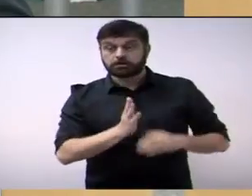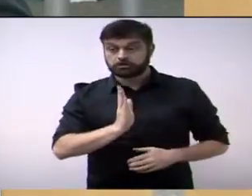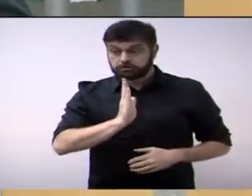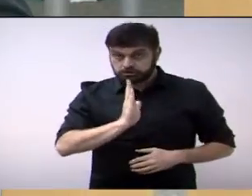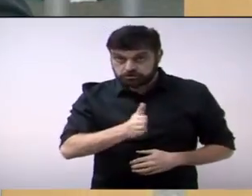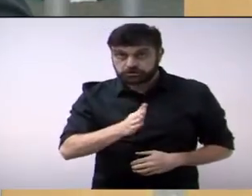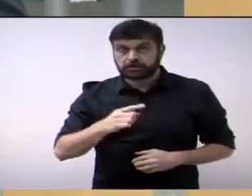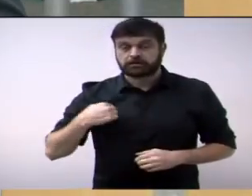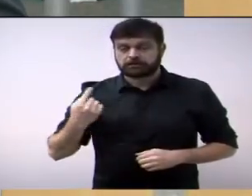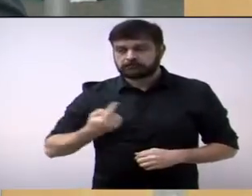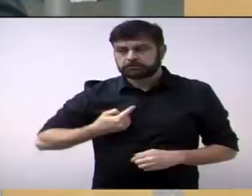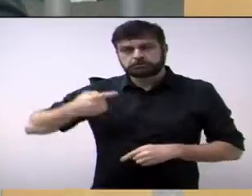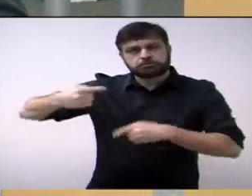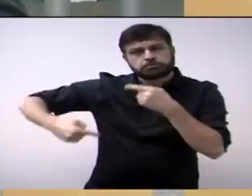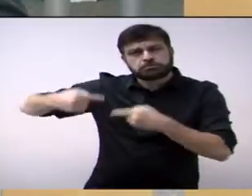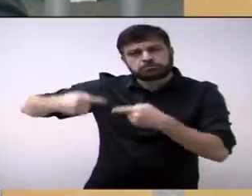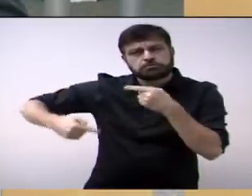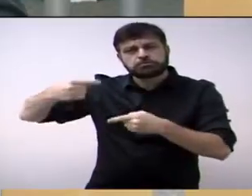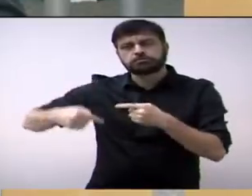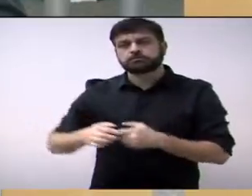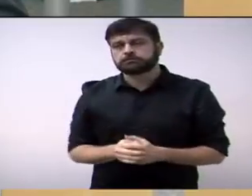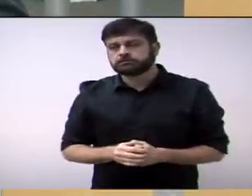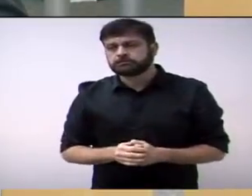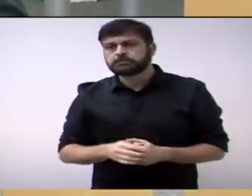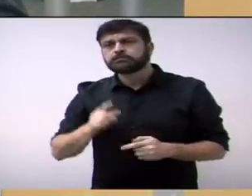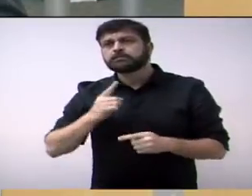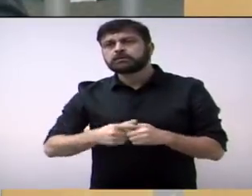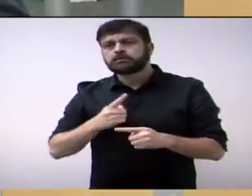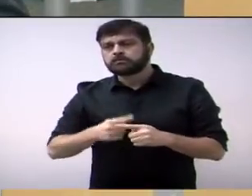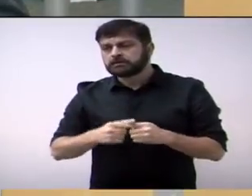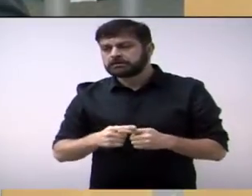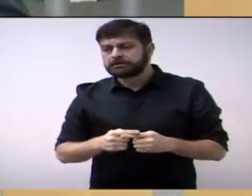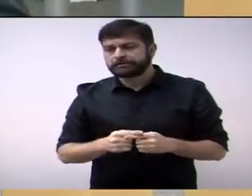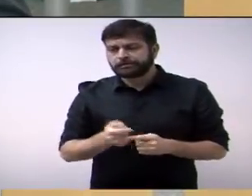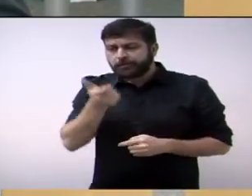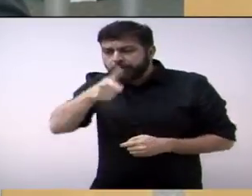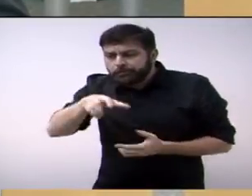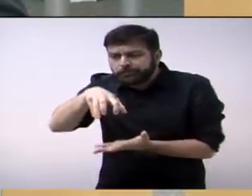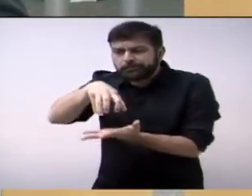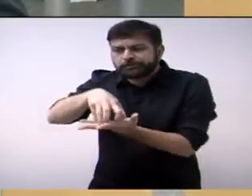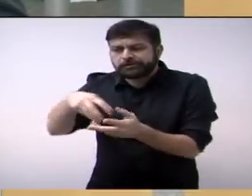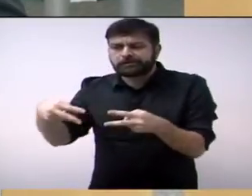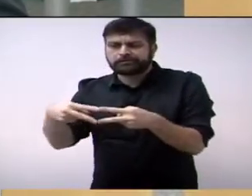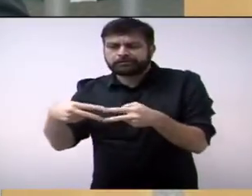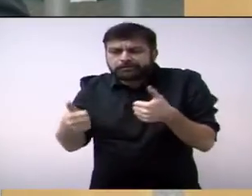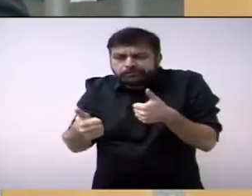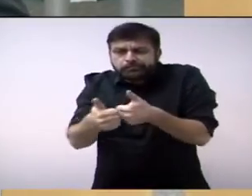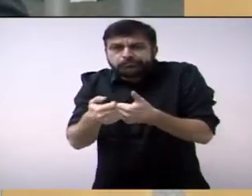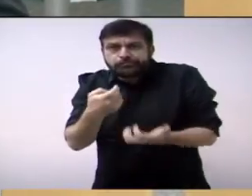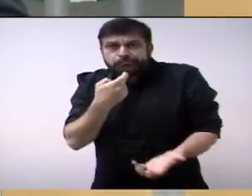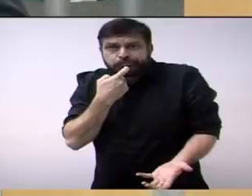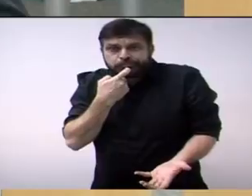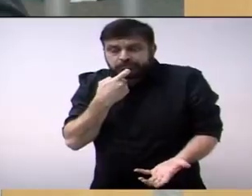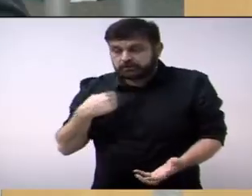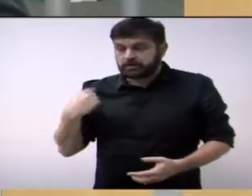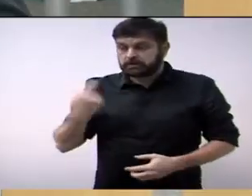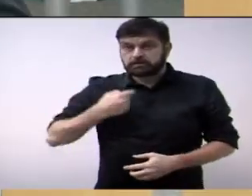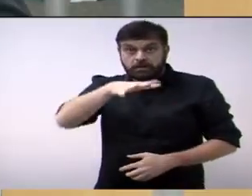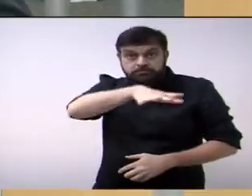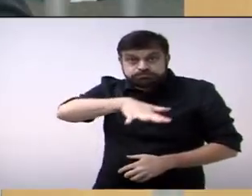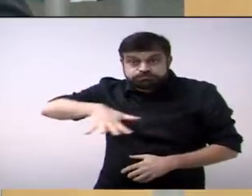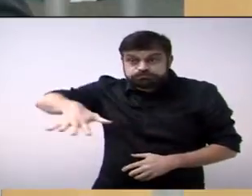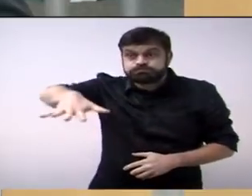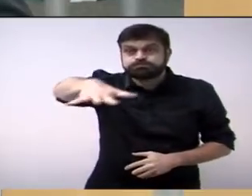foi até discutido, né, por que ter mais um aqui em Paulínia. Aí eu passei para ele o tamanho da nossa região, nem ele